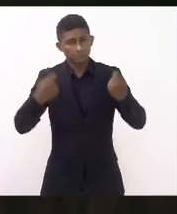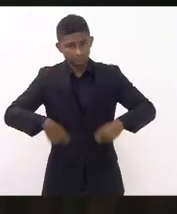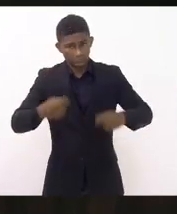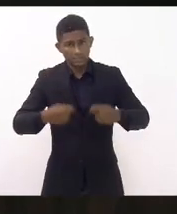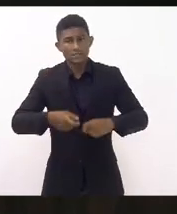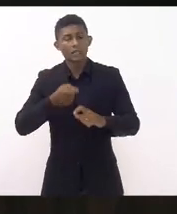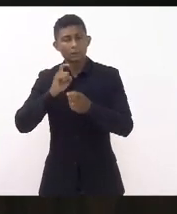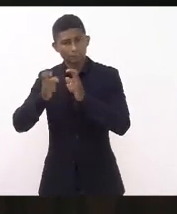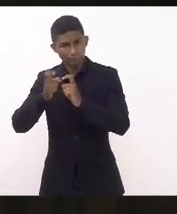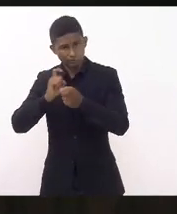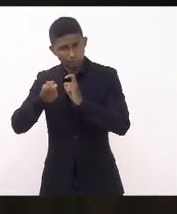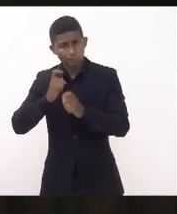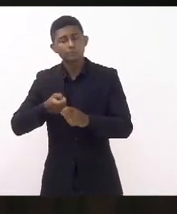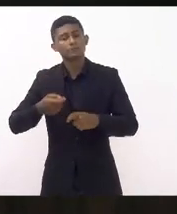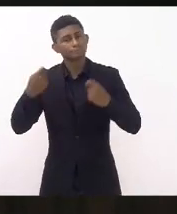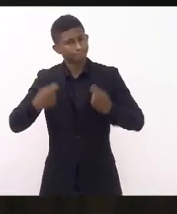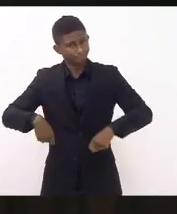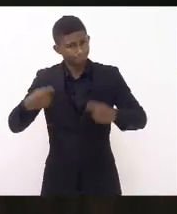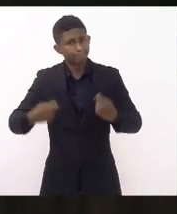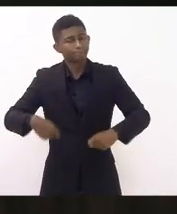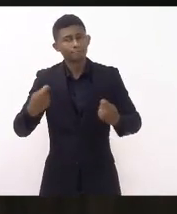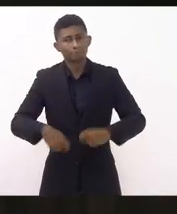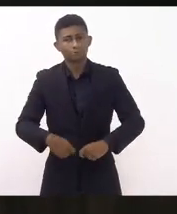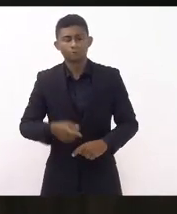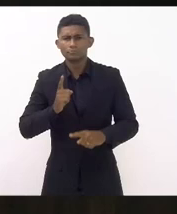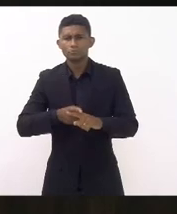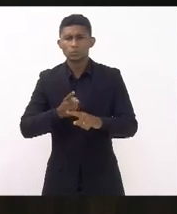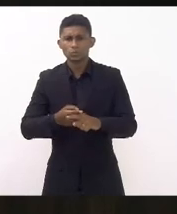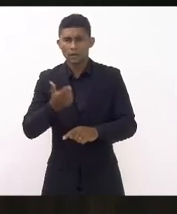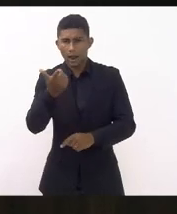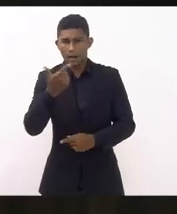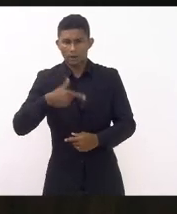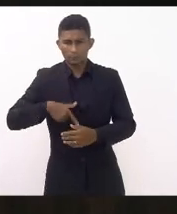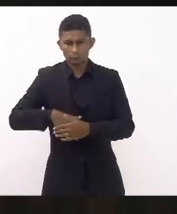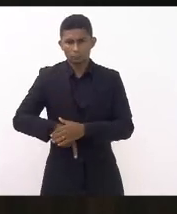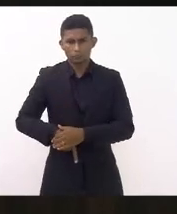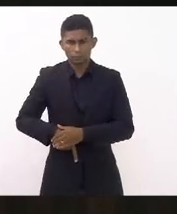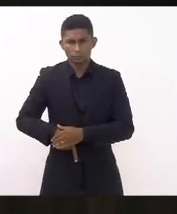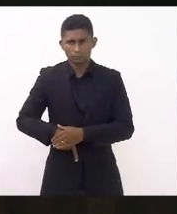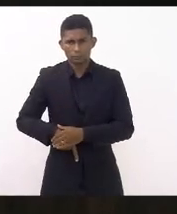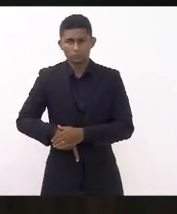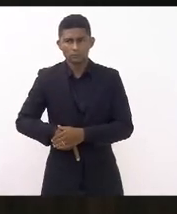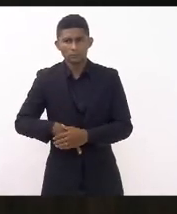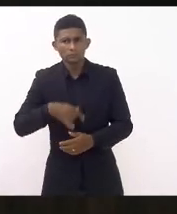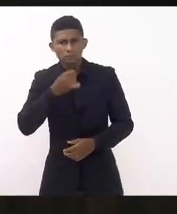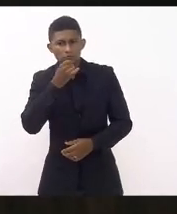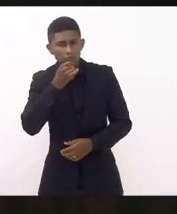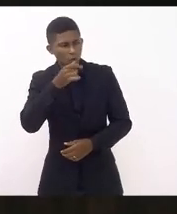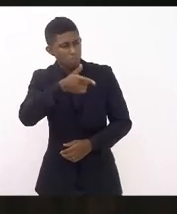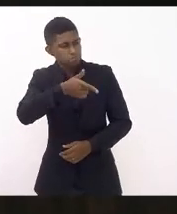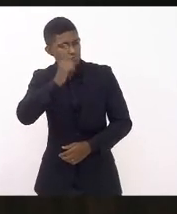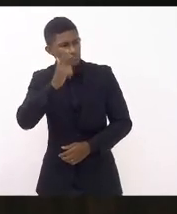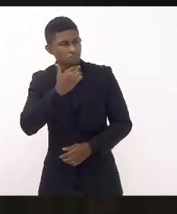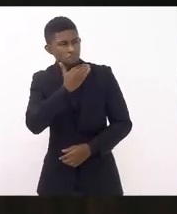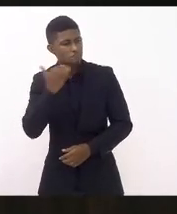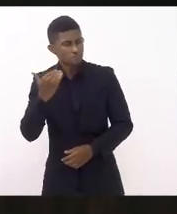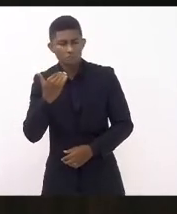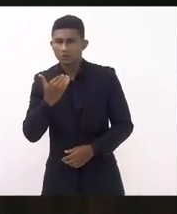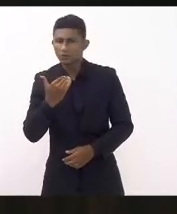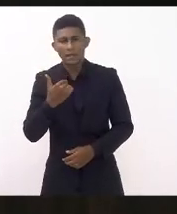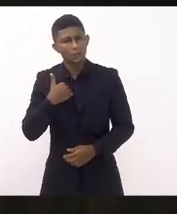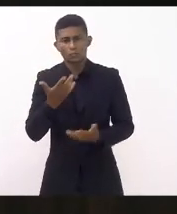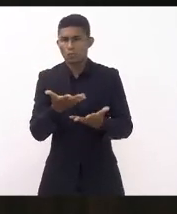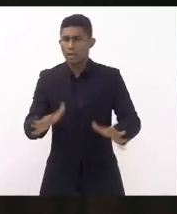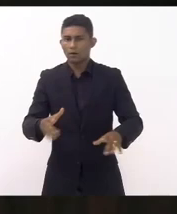fato, tratar, porque portar arma de fogo, tirar a vida, eu não quero que tire a vida de ninguém. Todas as vidas, para